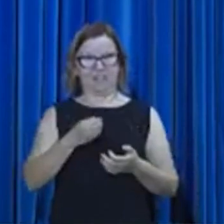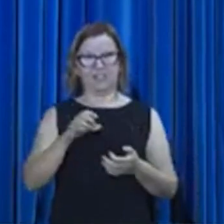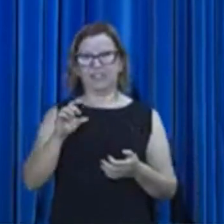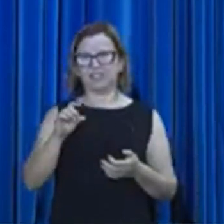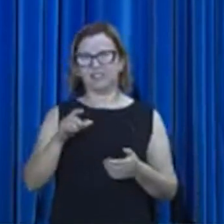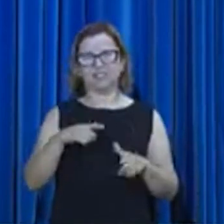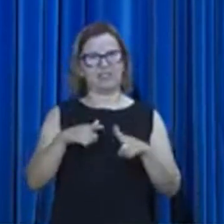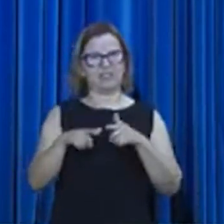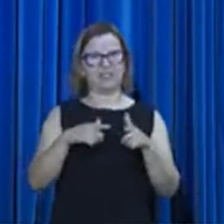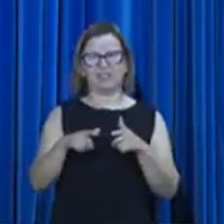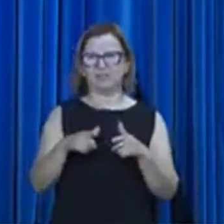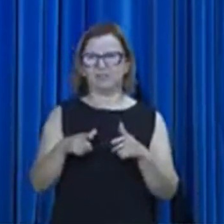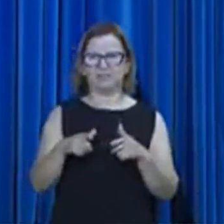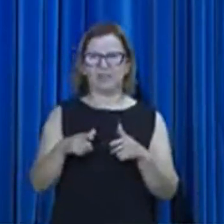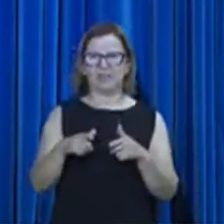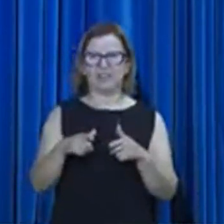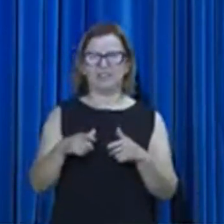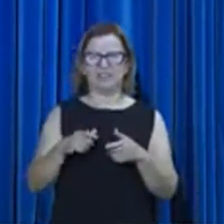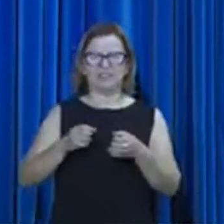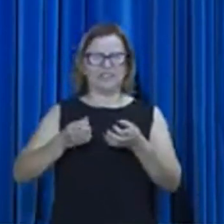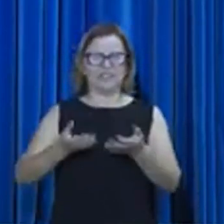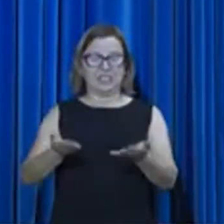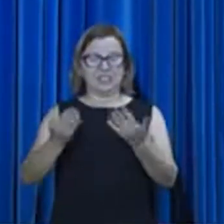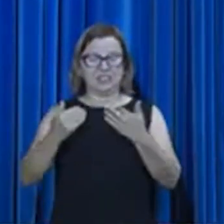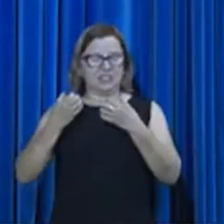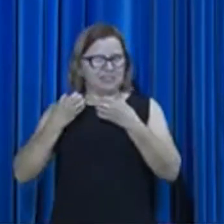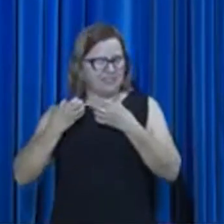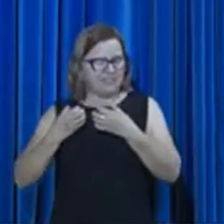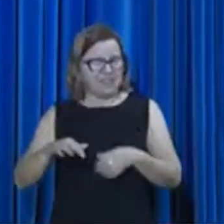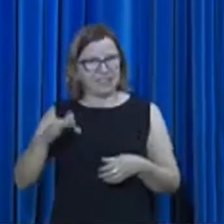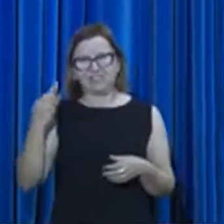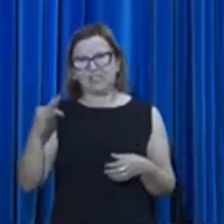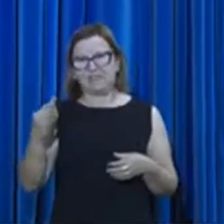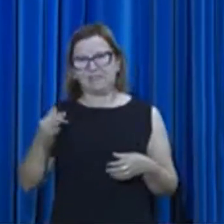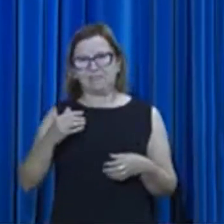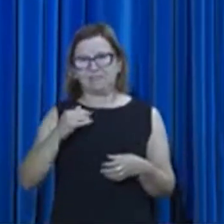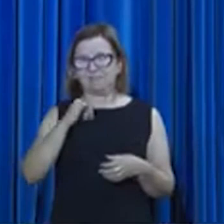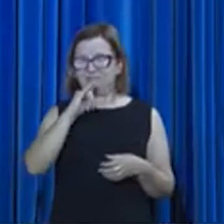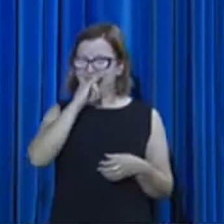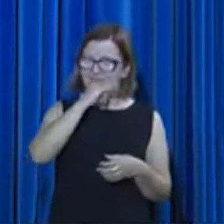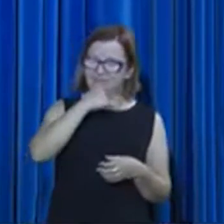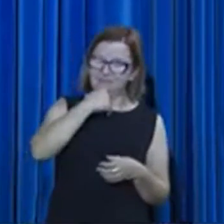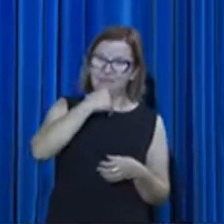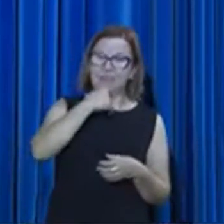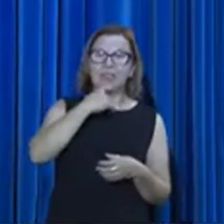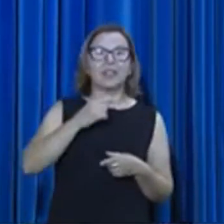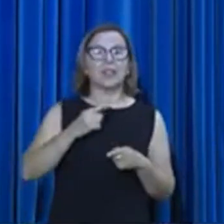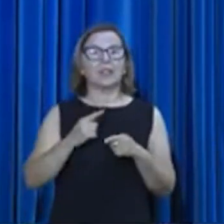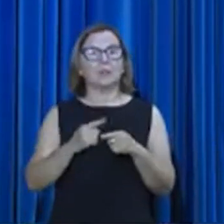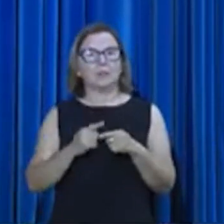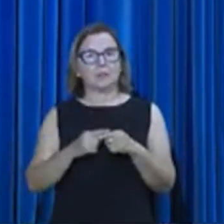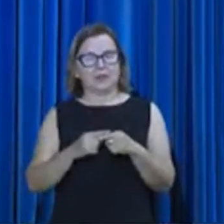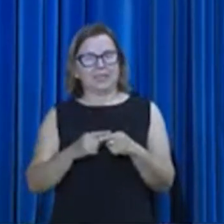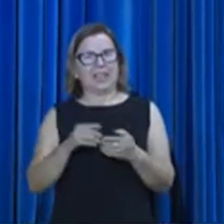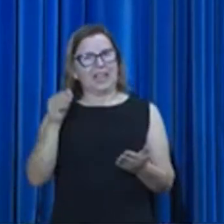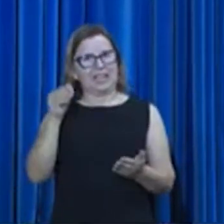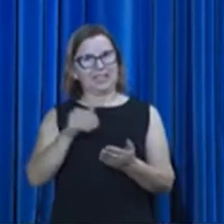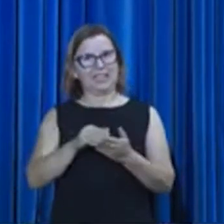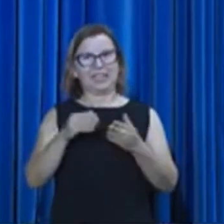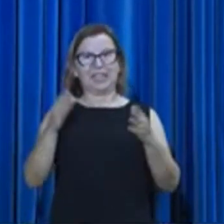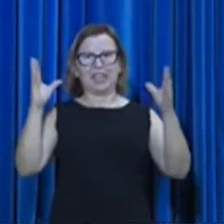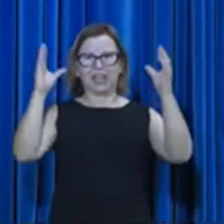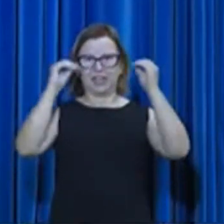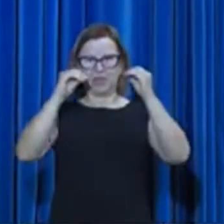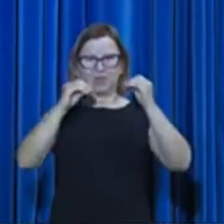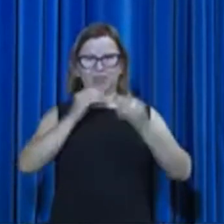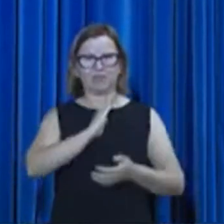isso não passa de fadiga, de dor, de desgosto, pois até de noite, como diz a palavra, o seu coração